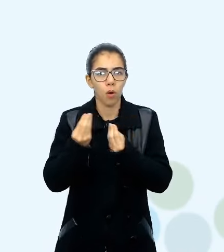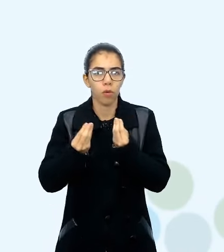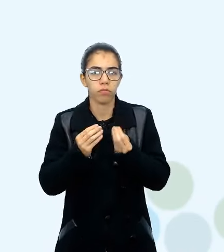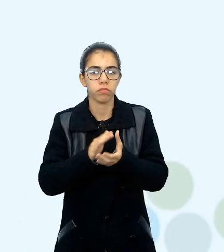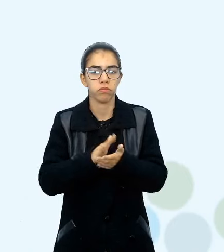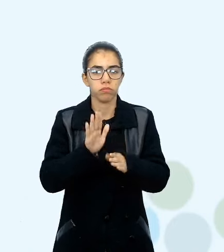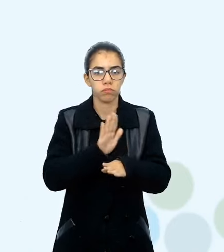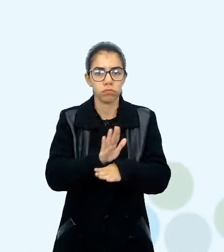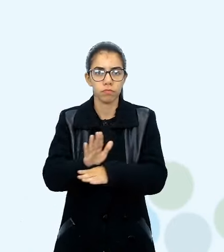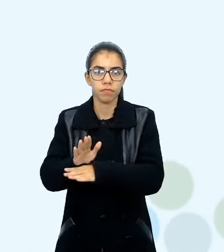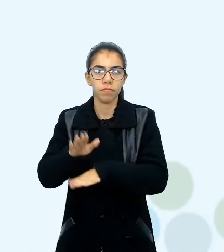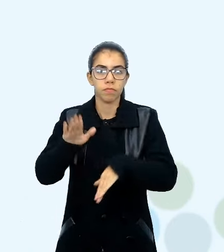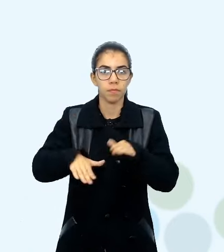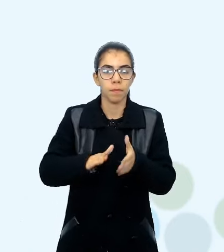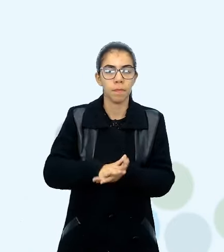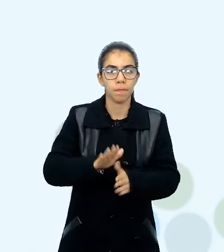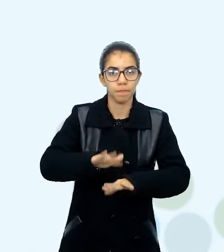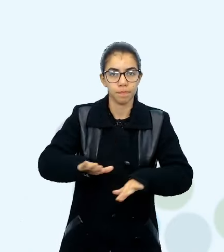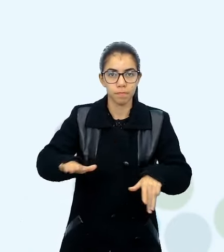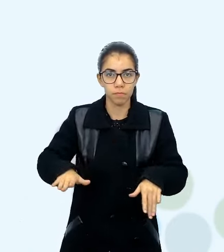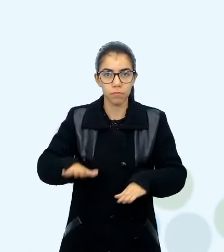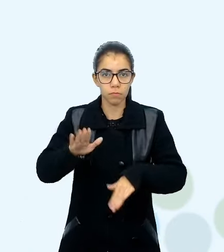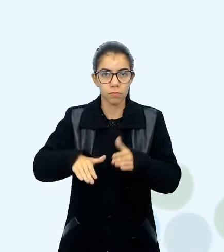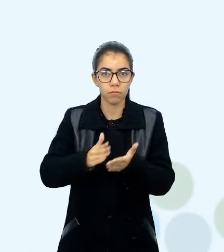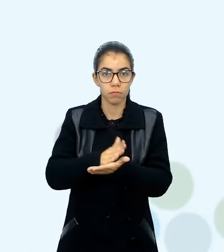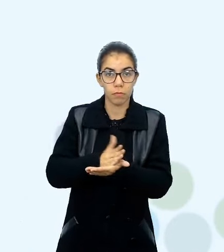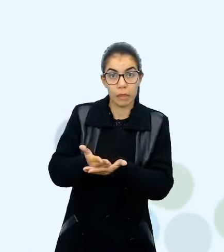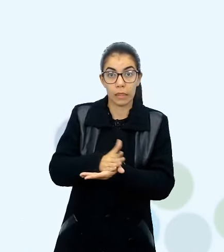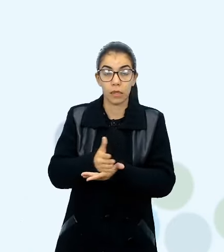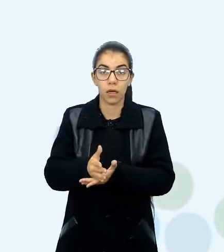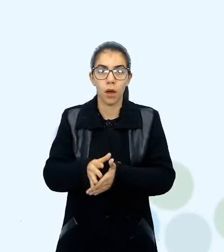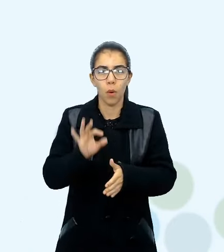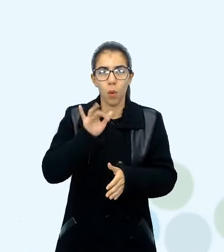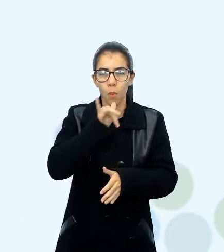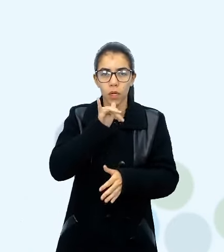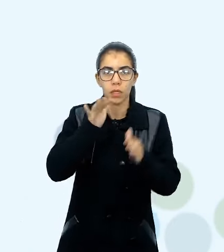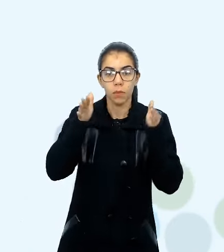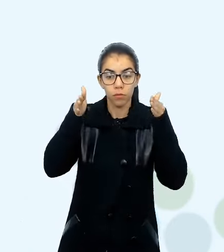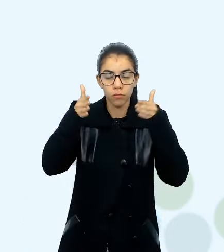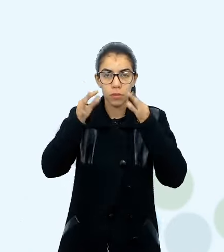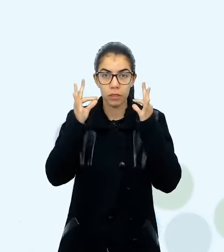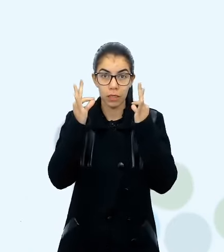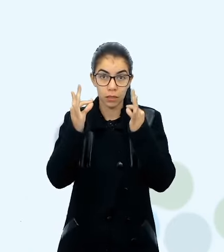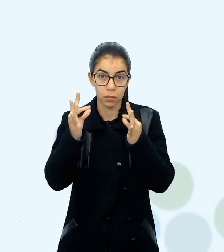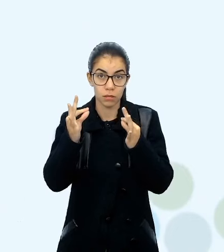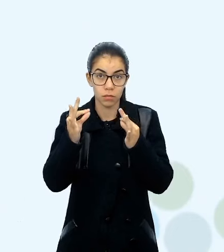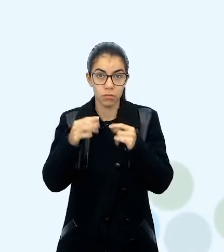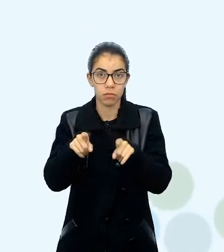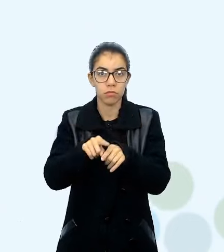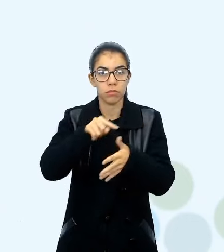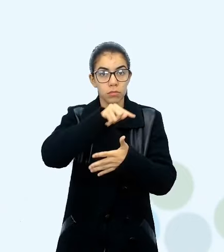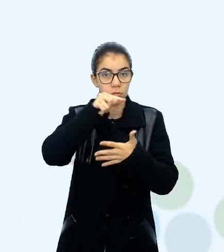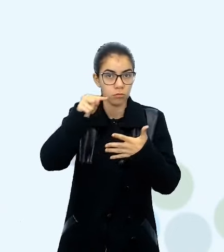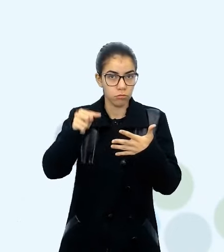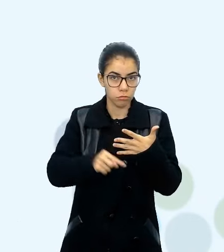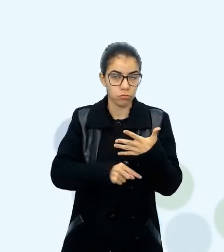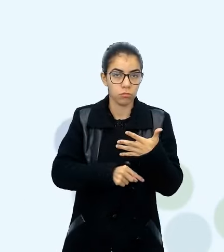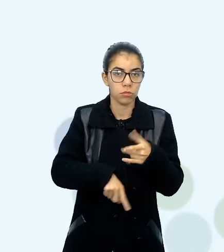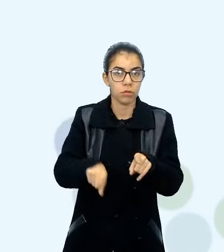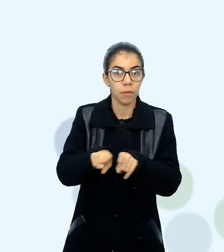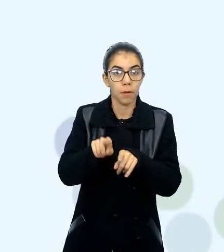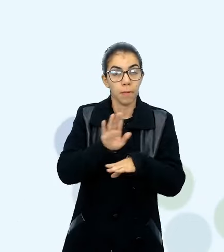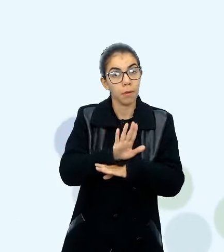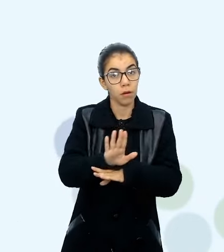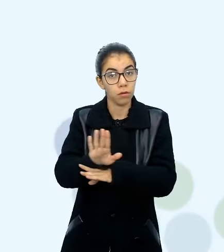crianças que elas são muito rápidas na atenção. Então, a gente tem que ter vários estímulos para orientar. E, ao